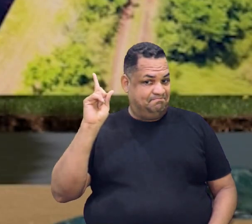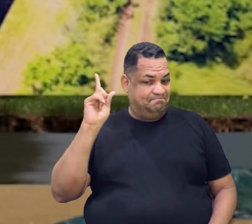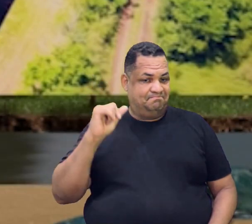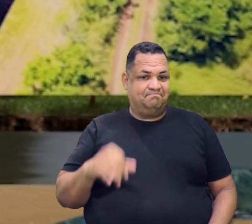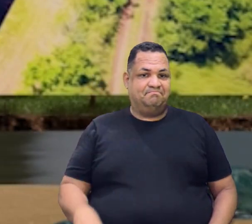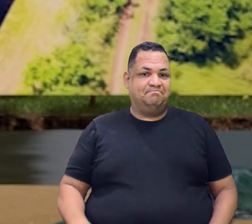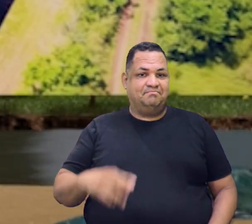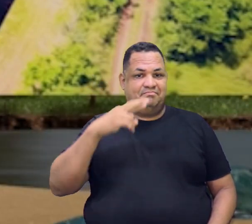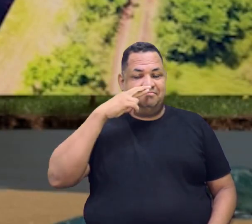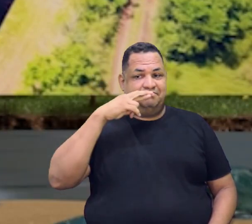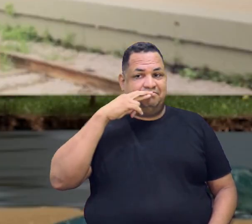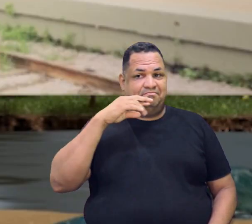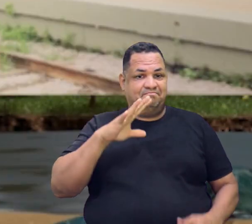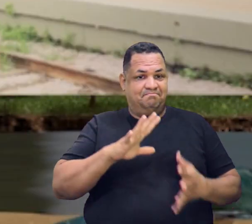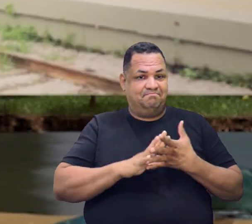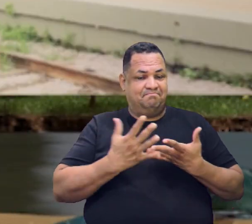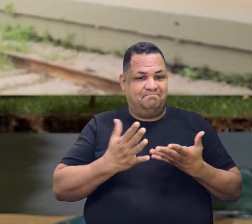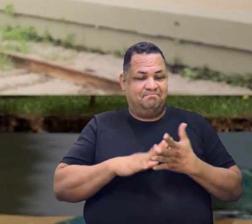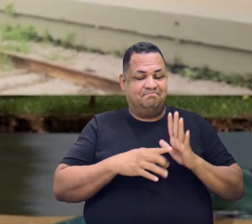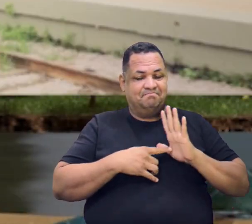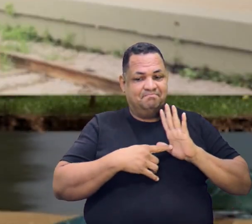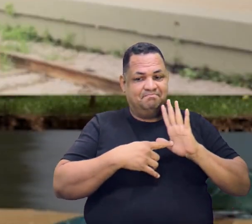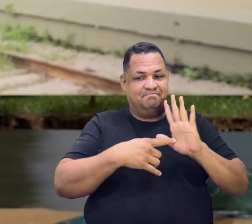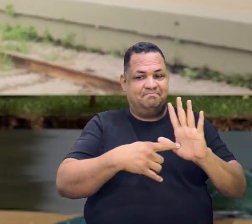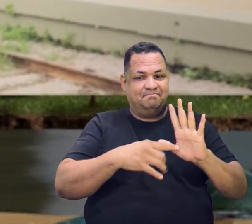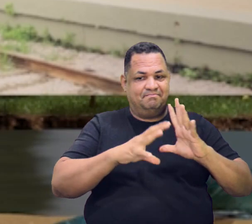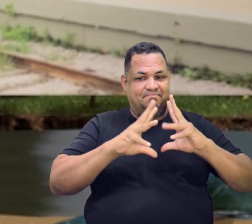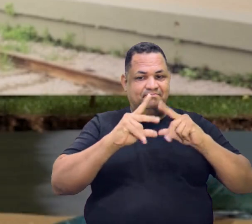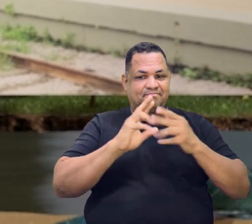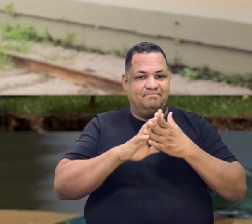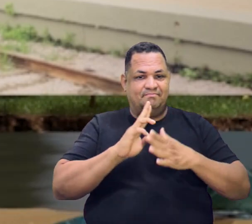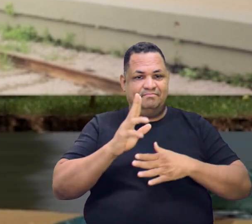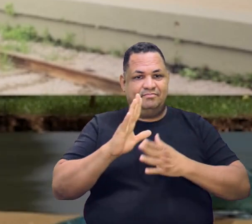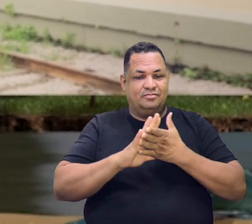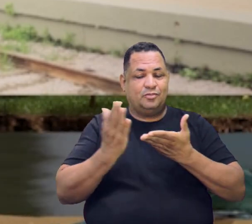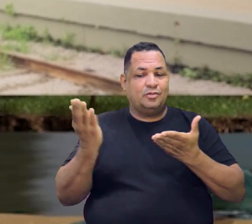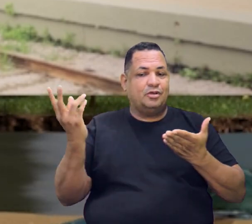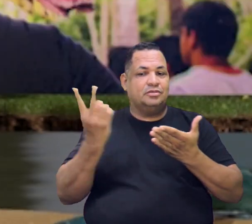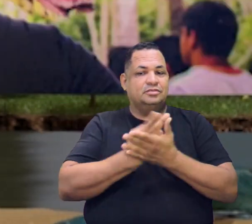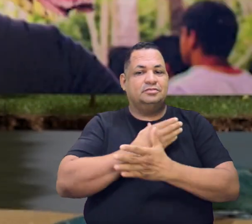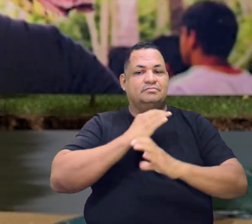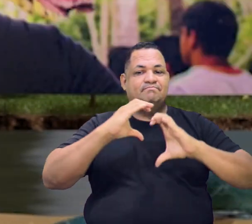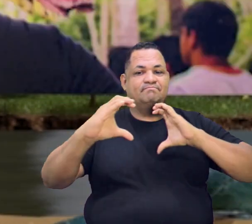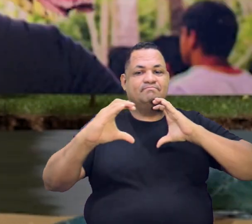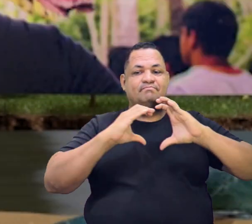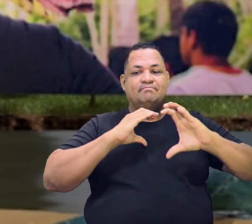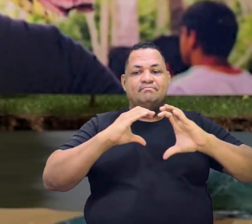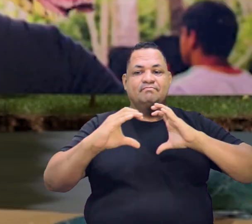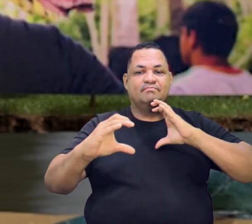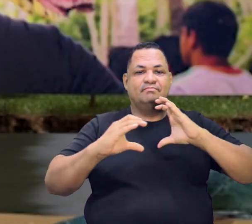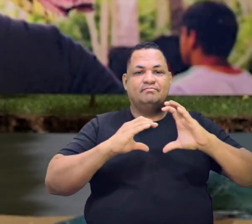Porto Velho e Guajará-Mirim. Vila de Rondônia se torna distrito do município de Porto